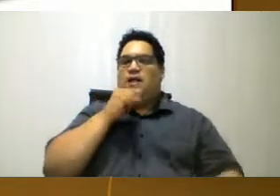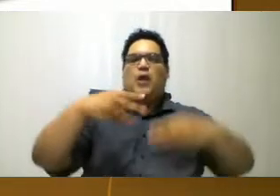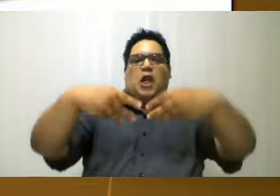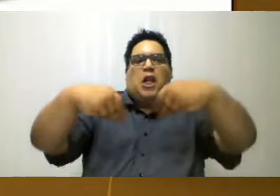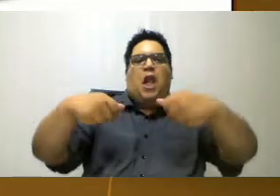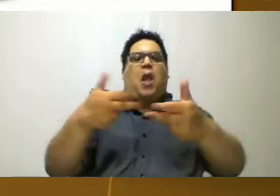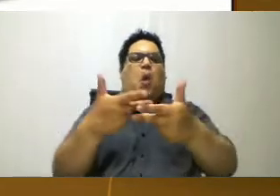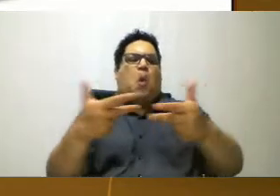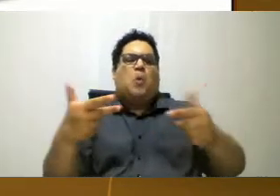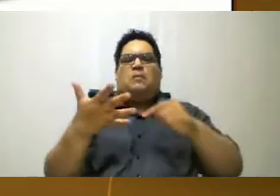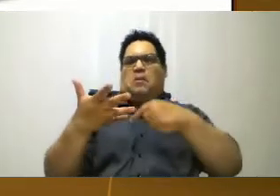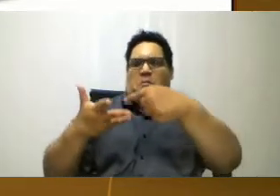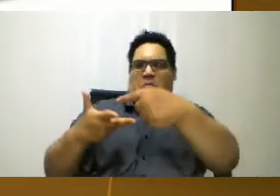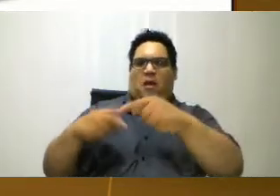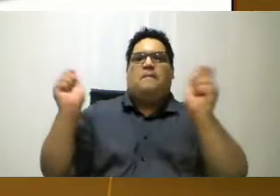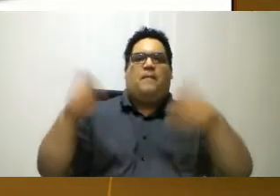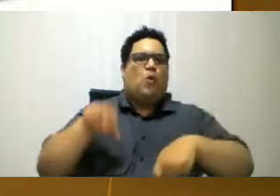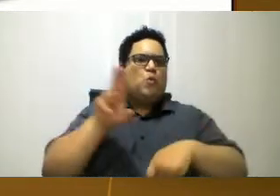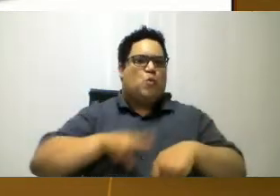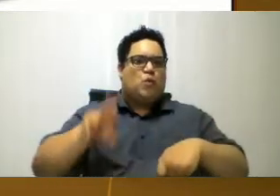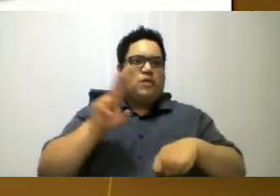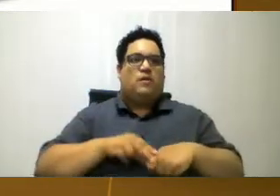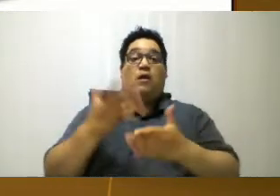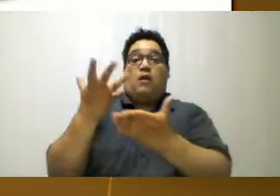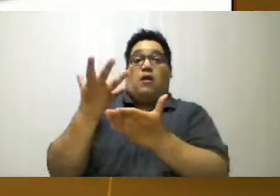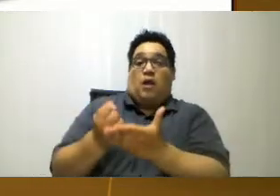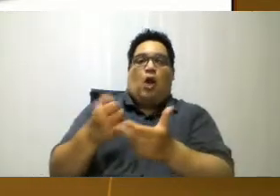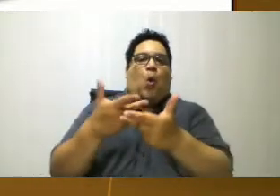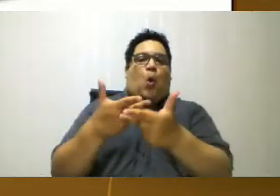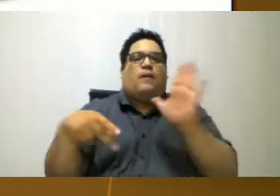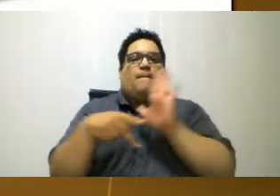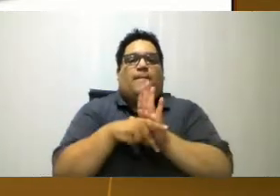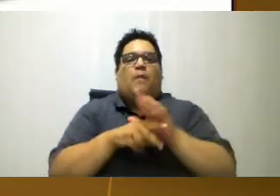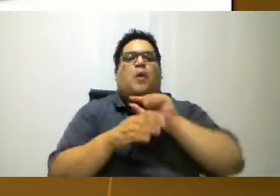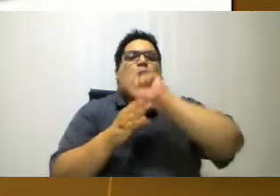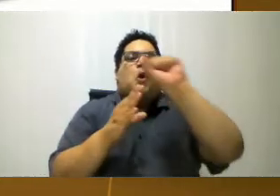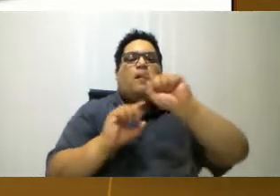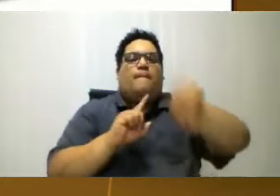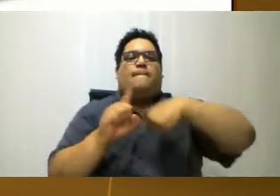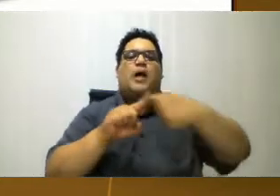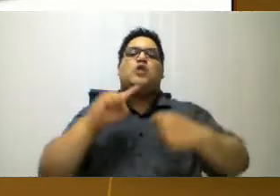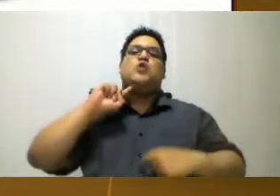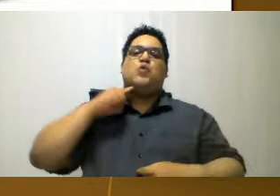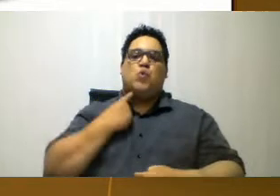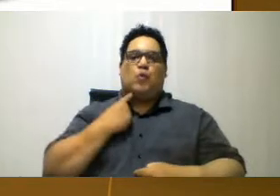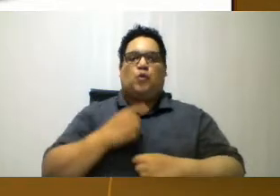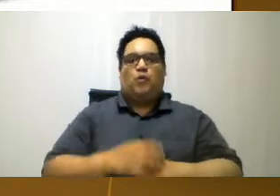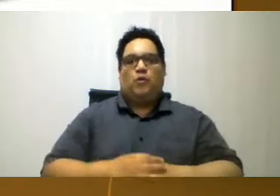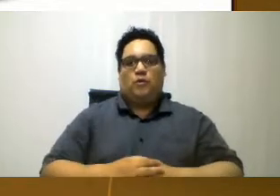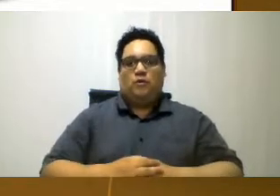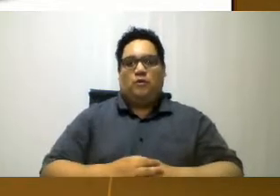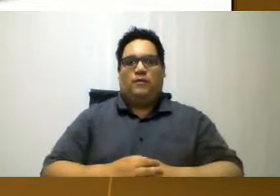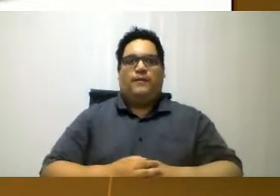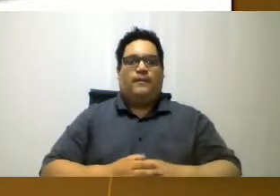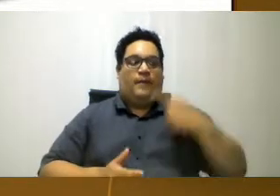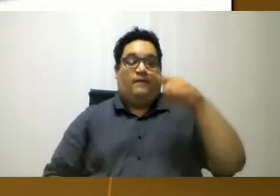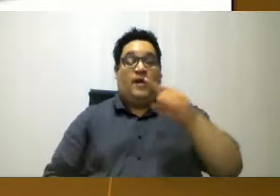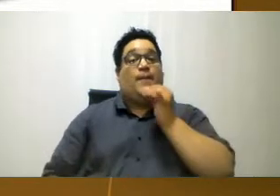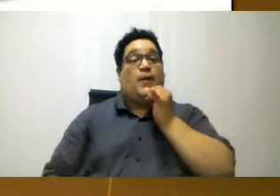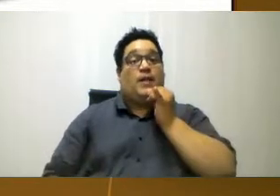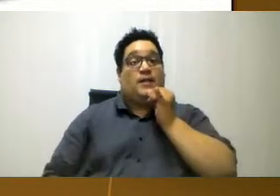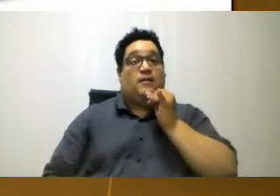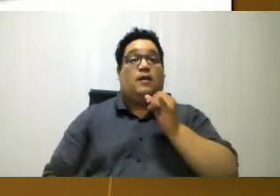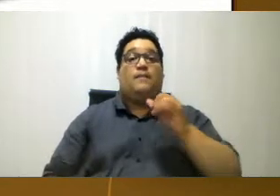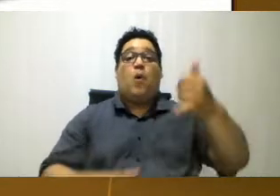outros componentes, retendo compostos de oxidação e impureza, né? Aqui nós temos uma ilustração, no caso de uma regeneração de um óleo antes